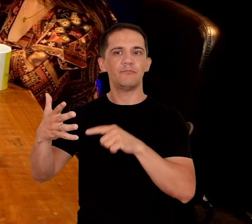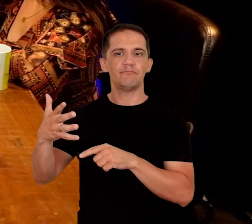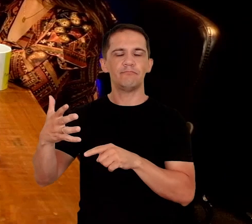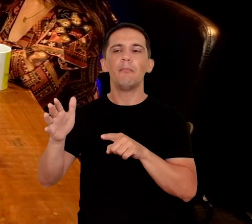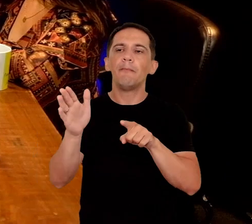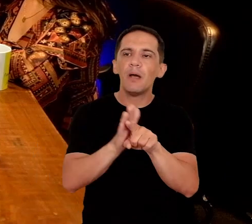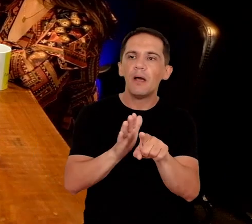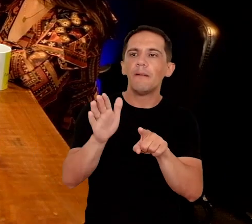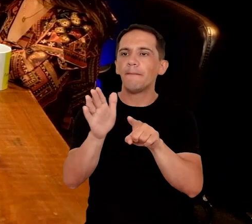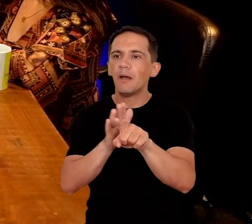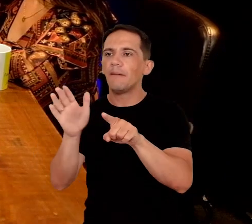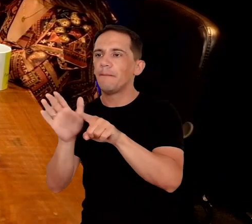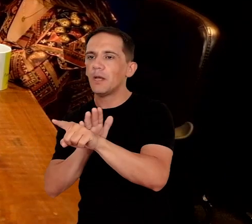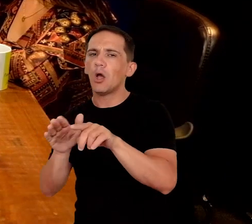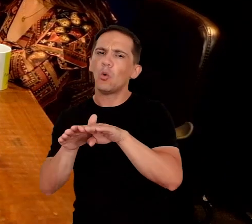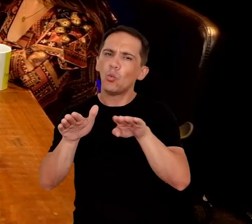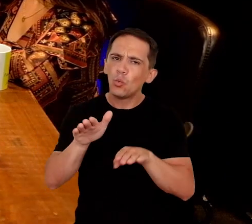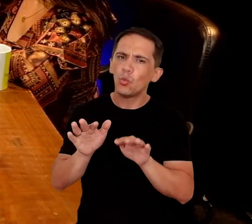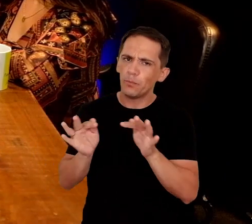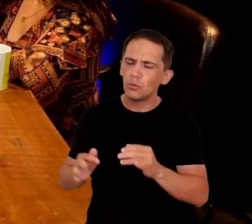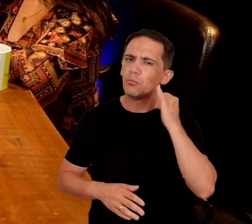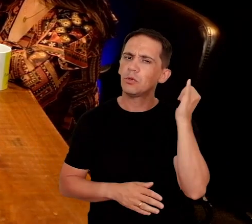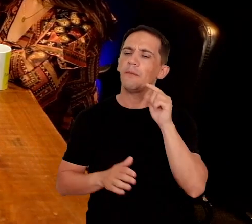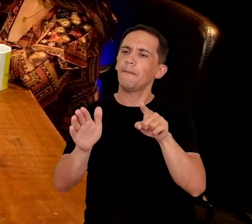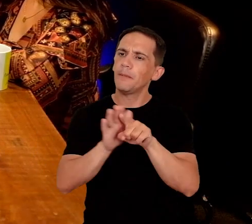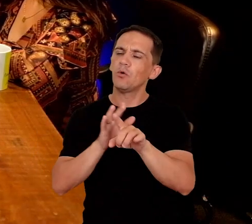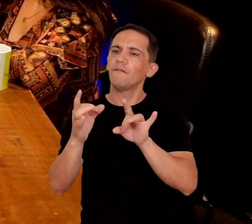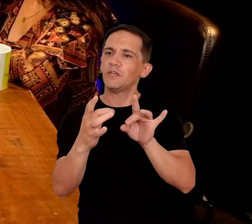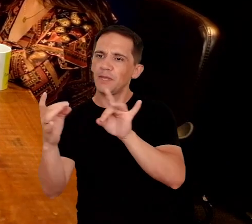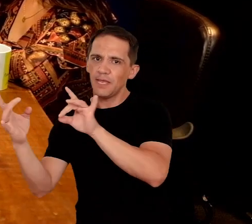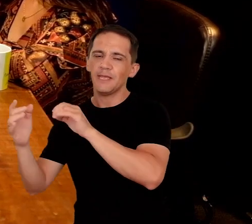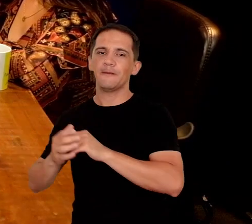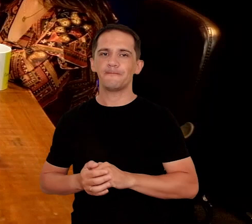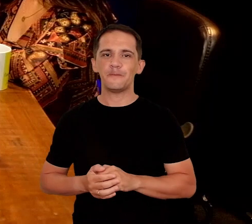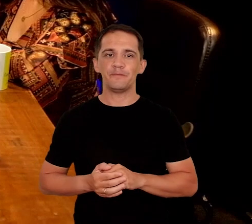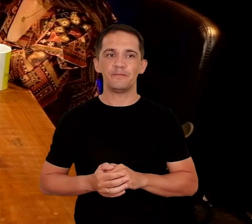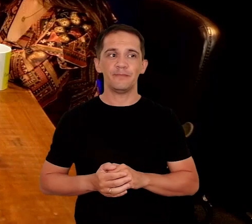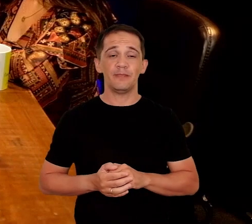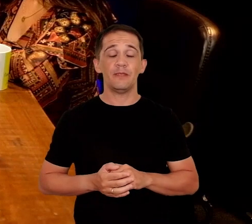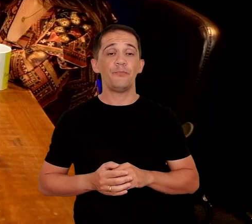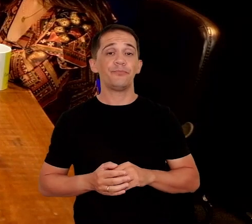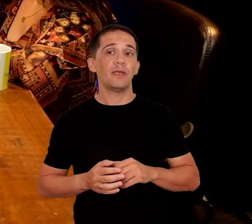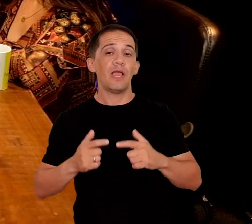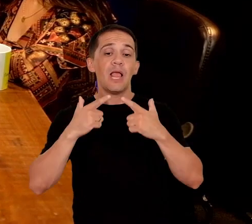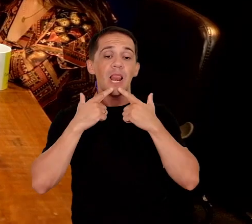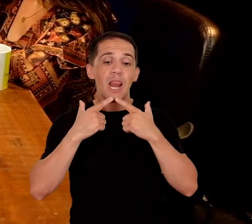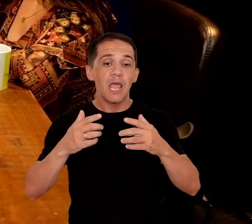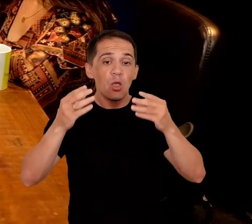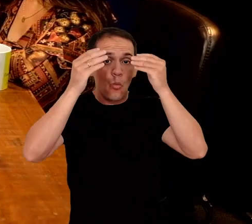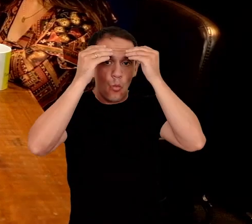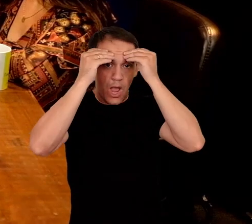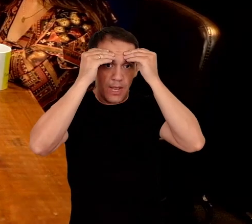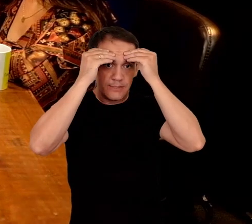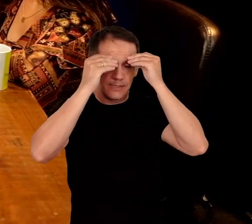gente tem, né? A gente não... E sempre procurar feedbacks para ir aprimorando cada vez mais também, né? Claro, sim. Mas eu falei várias vezes aqui linguagem, assim, no